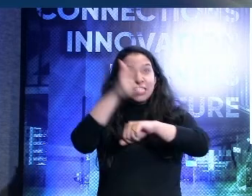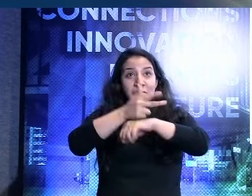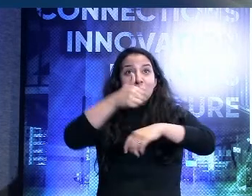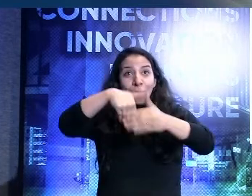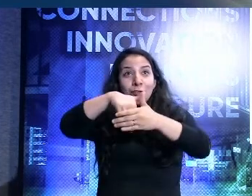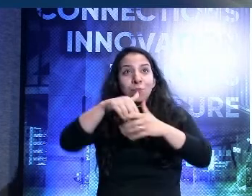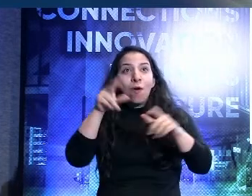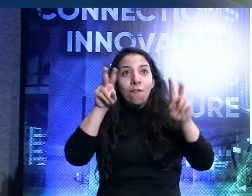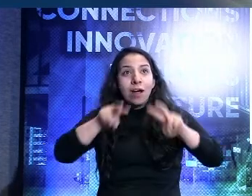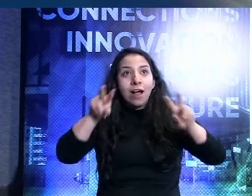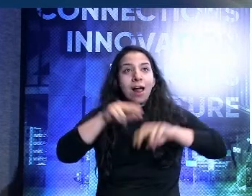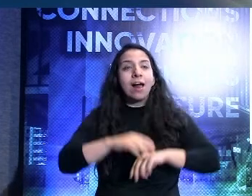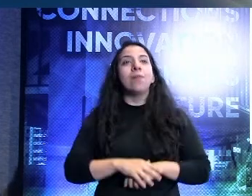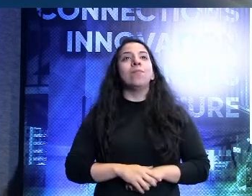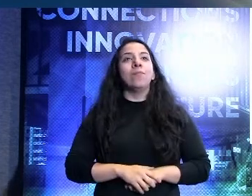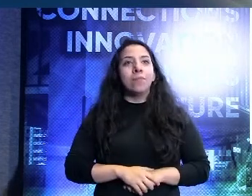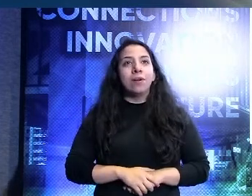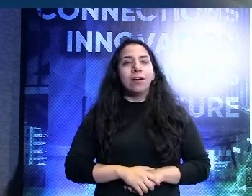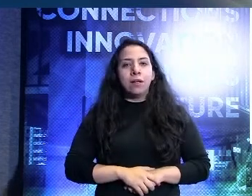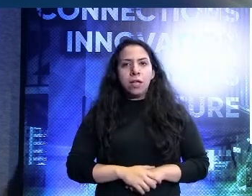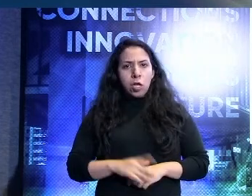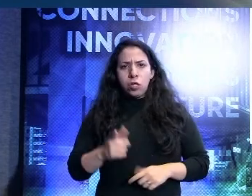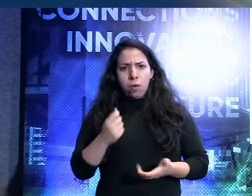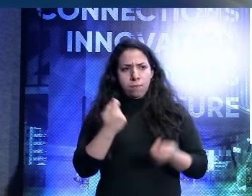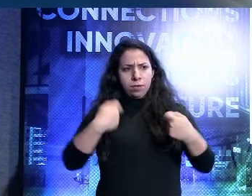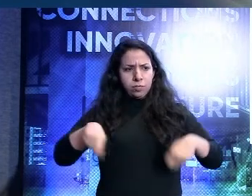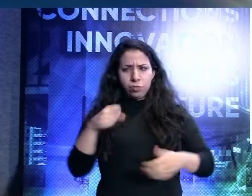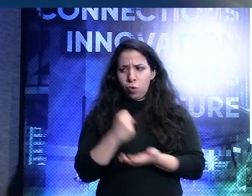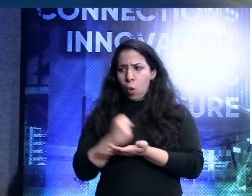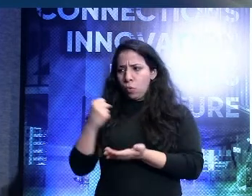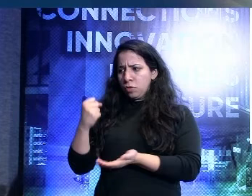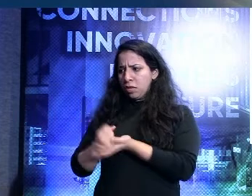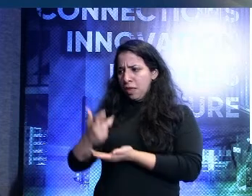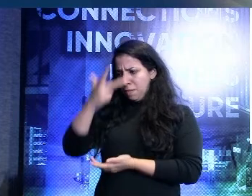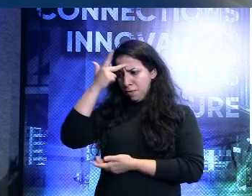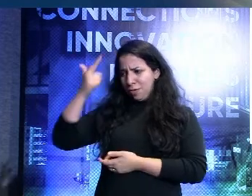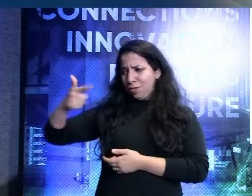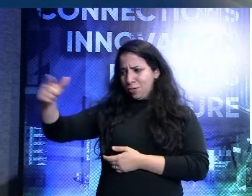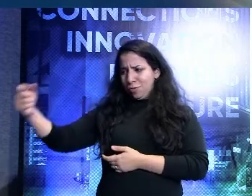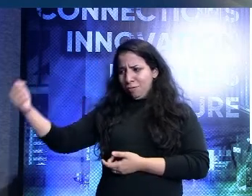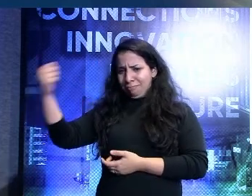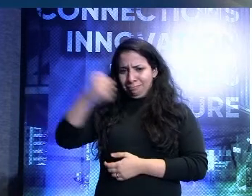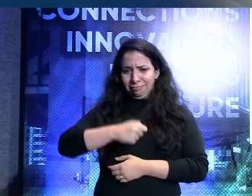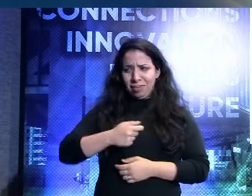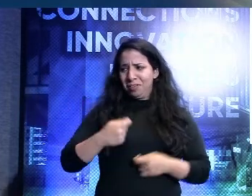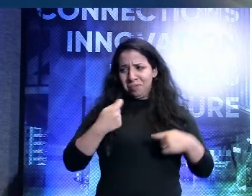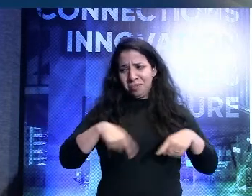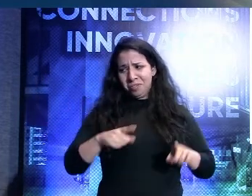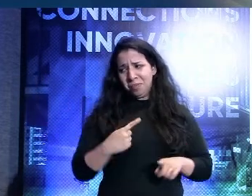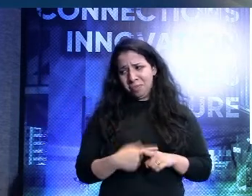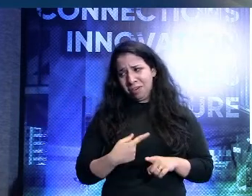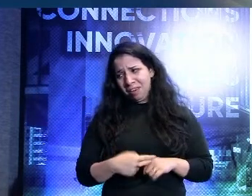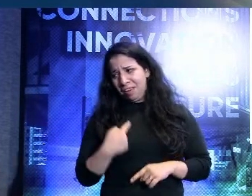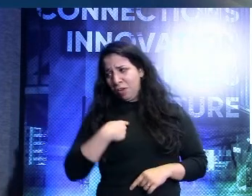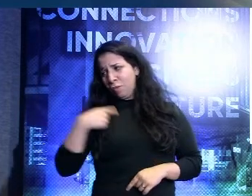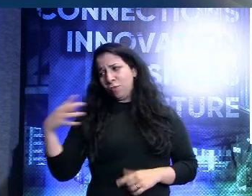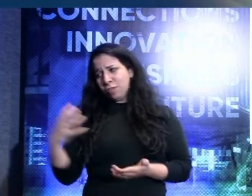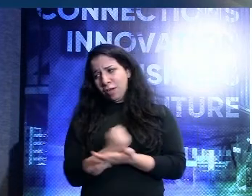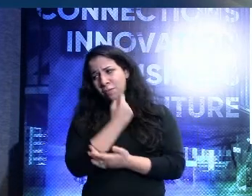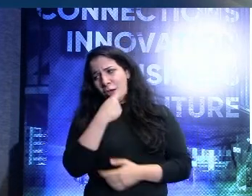preciso contratar ninguém, eu vou ser campeão. Estou ganhando de 3-1, 42 do segundo tempo, 3 pontos na tabela, só continuar, eu sou campeão. Show de